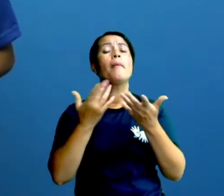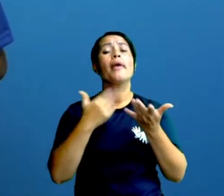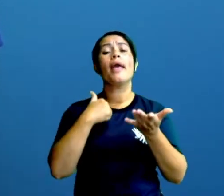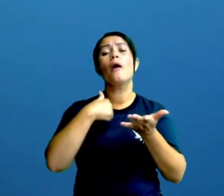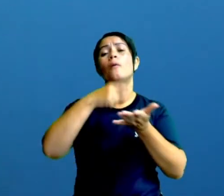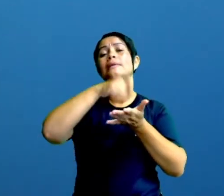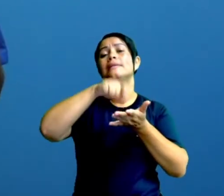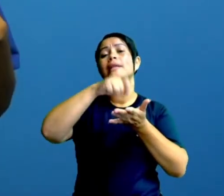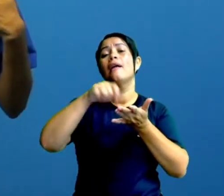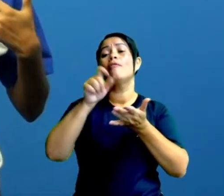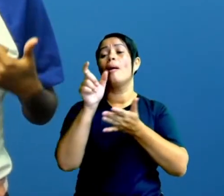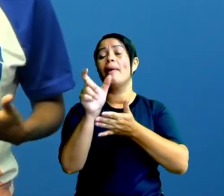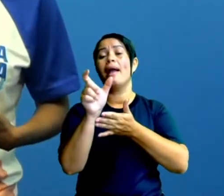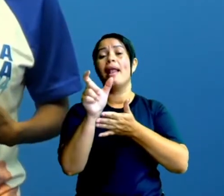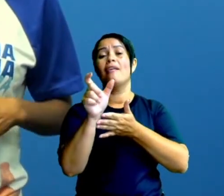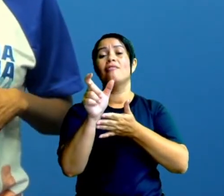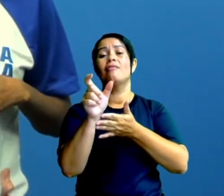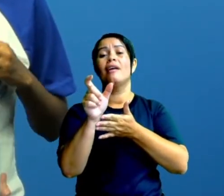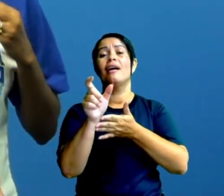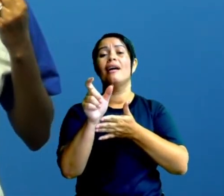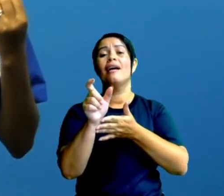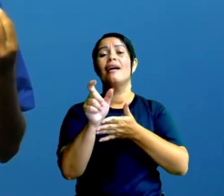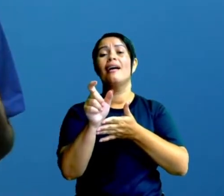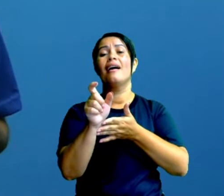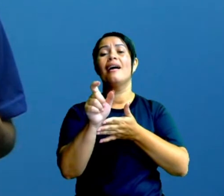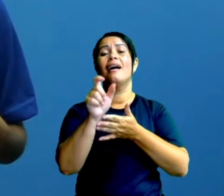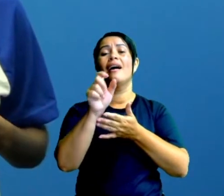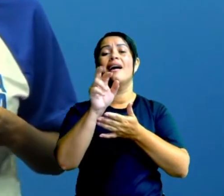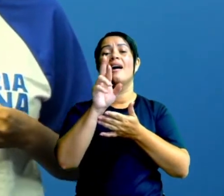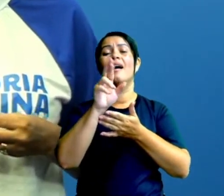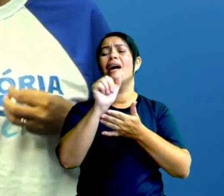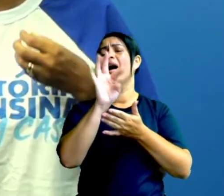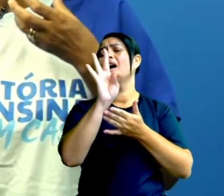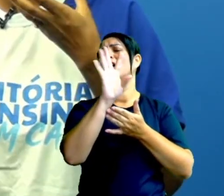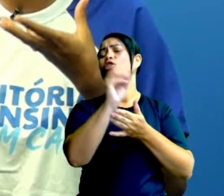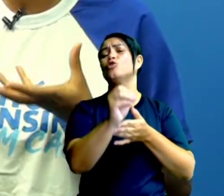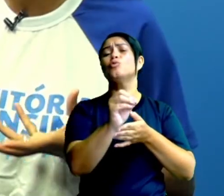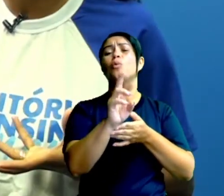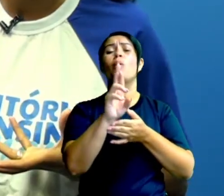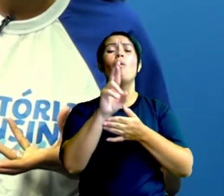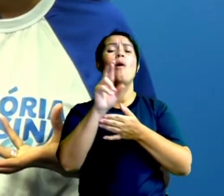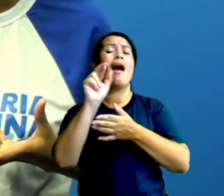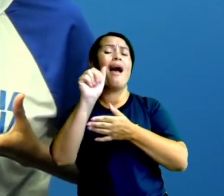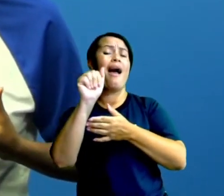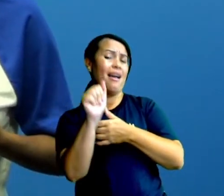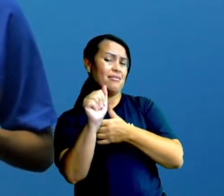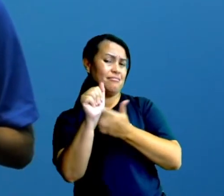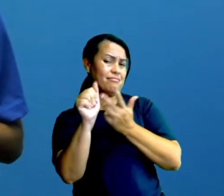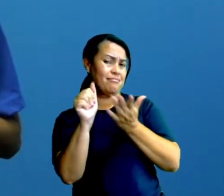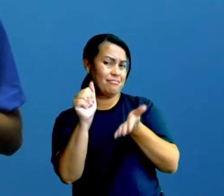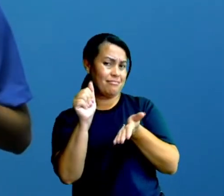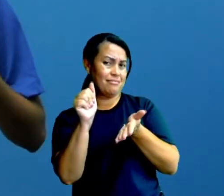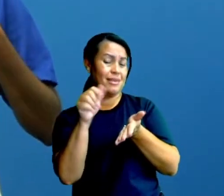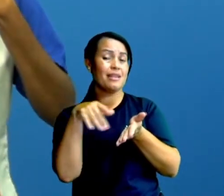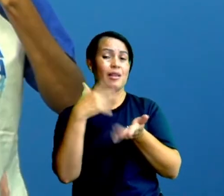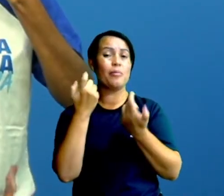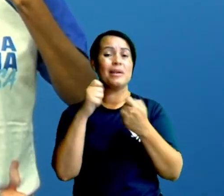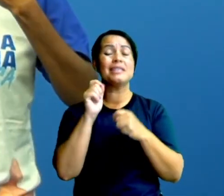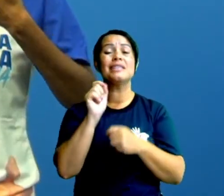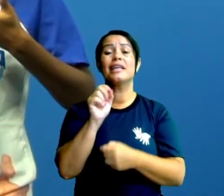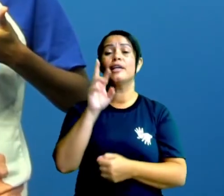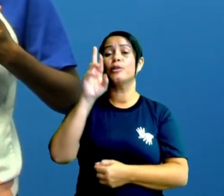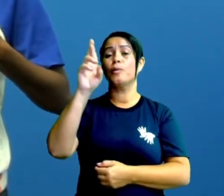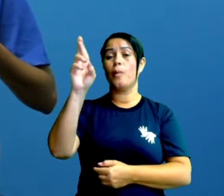eu escrevo a palavra a para fazer um chá eu vou